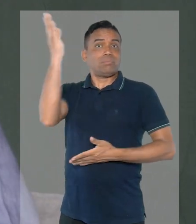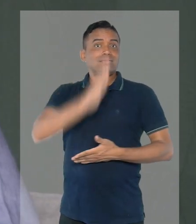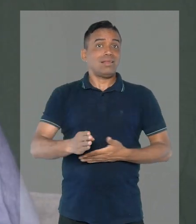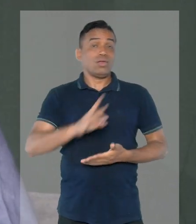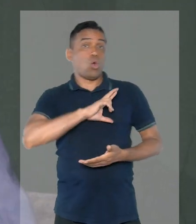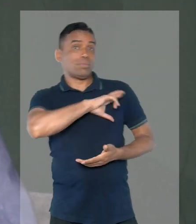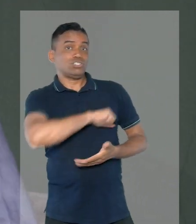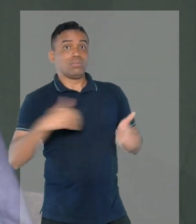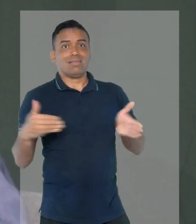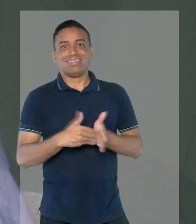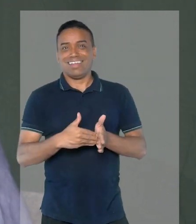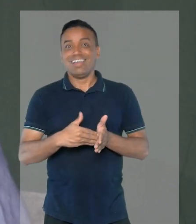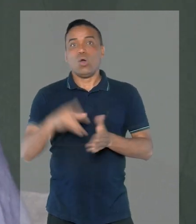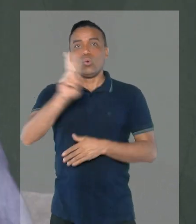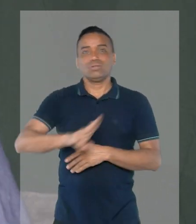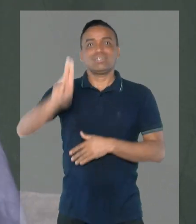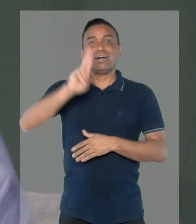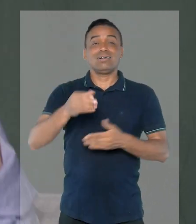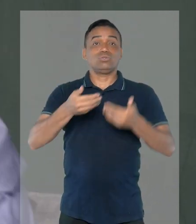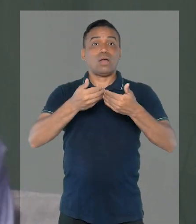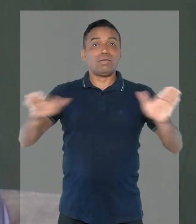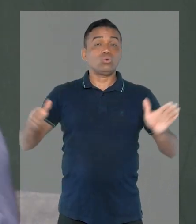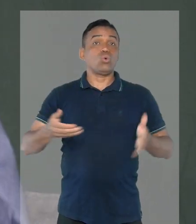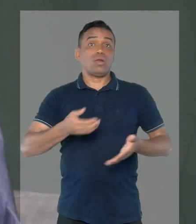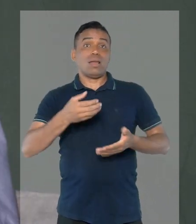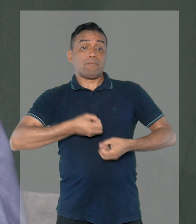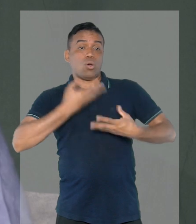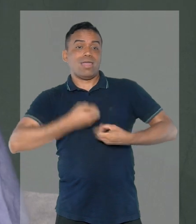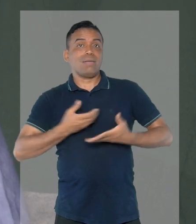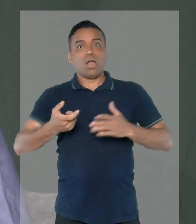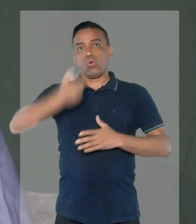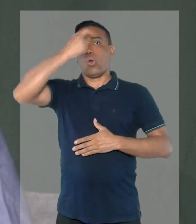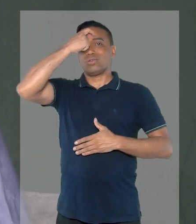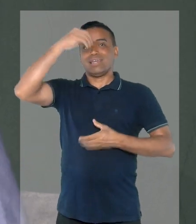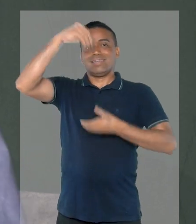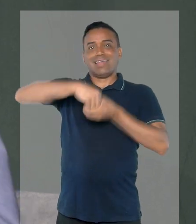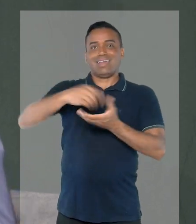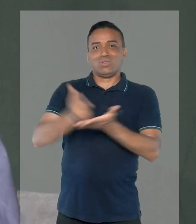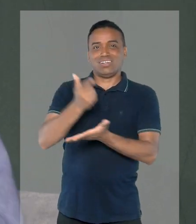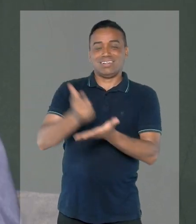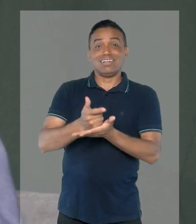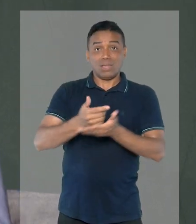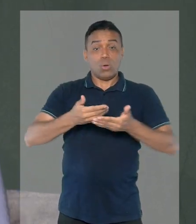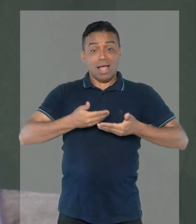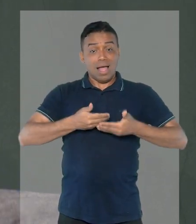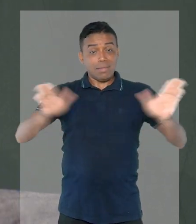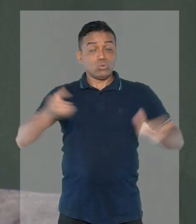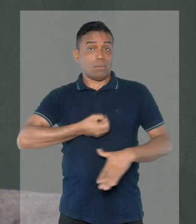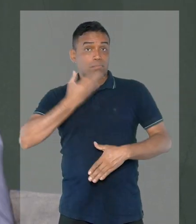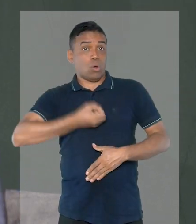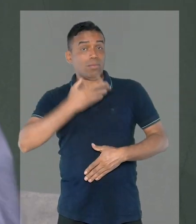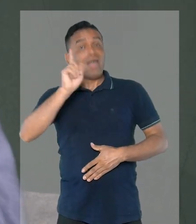hoje, usando isso, assim, do poema de abertura como um lugar de autoconsciência da obra. Assim, então, esse poema de abertura